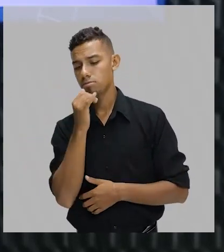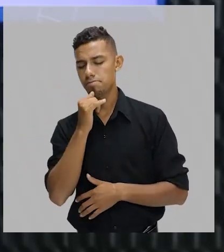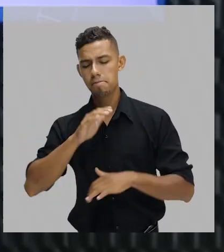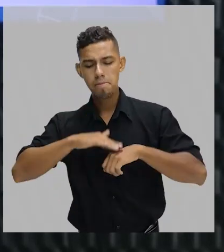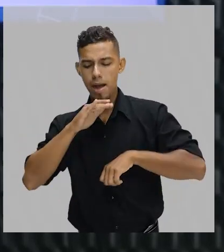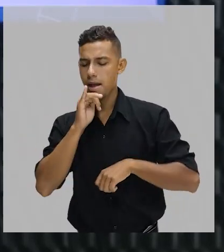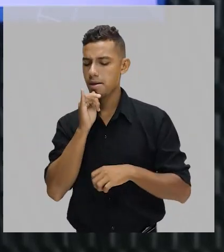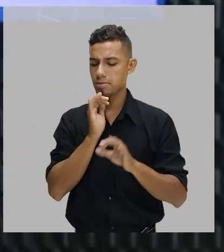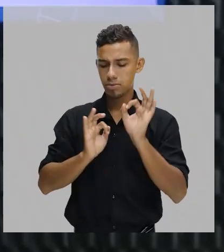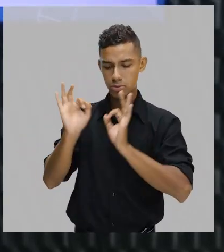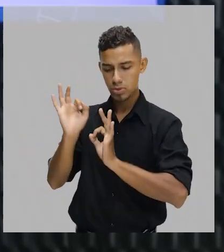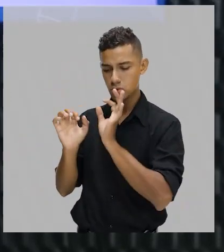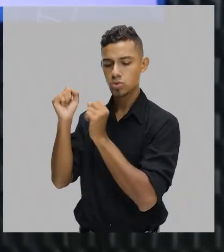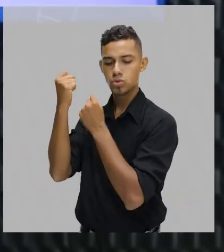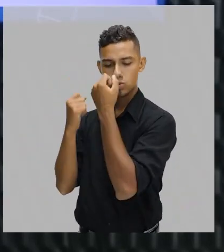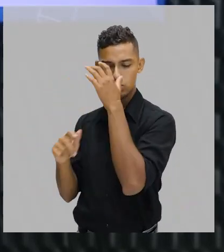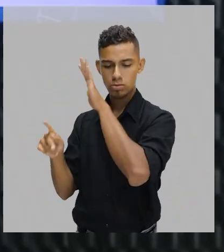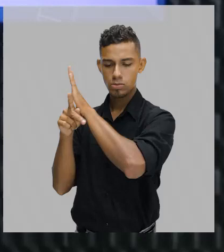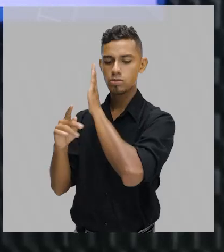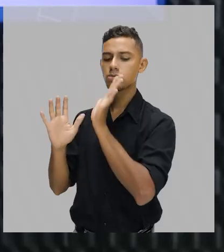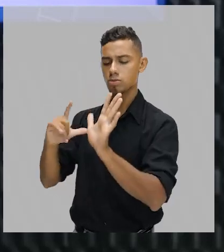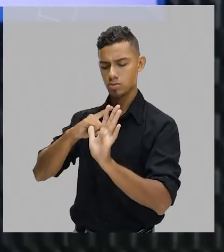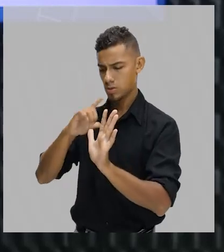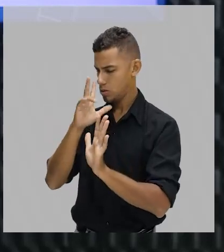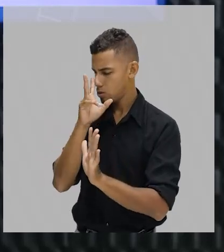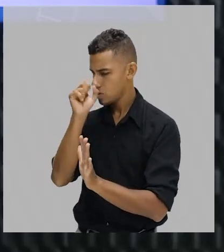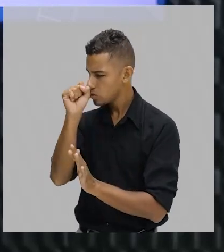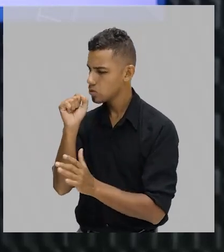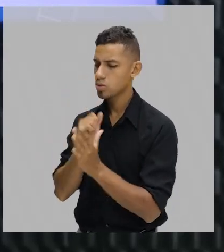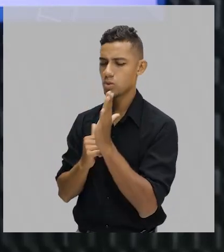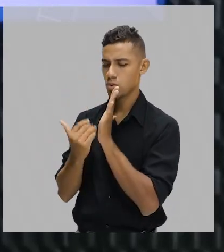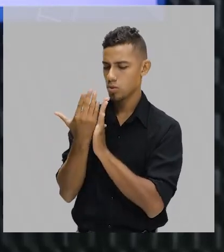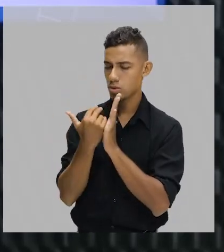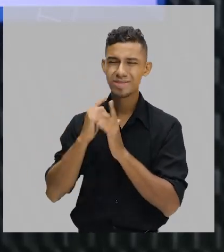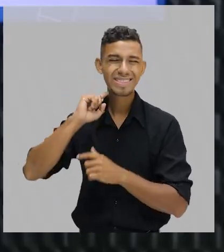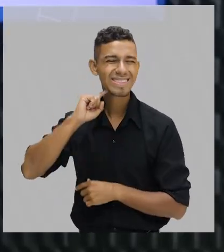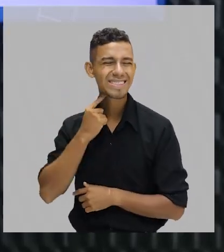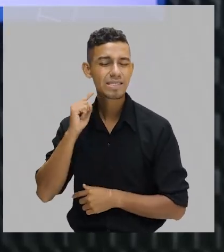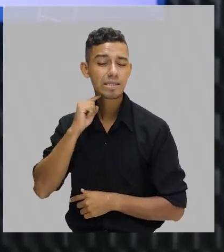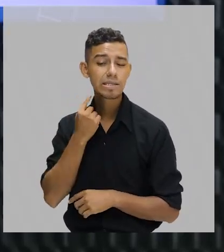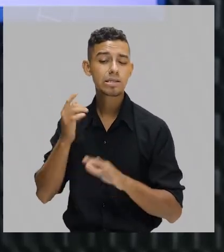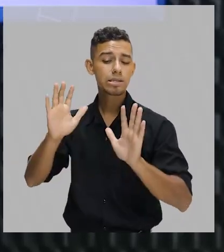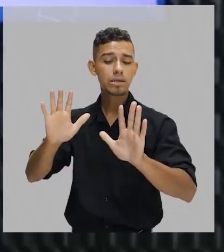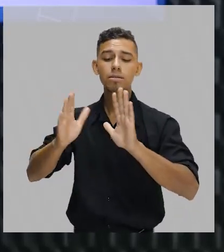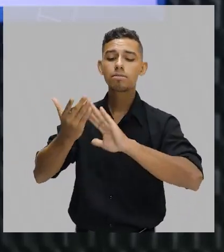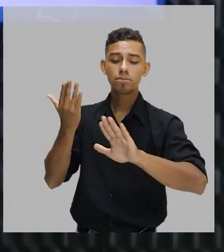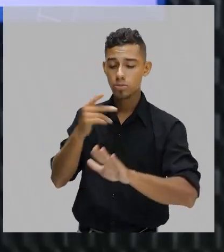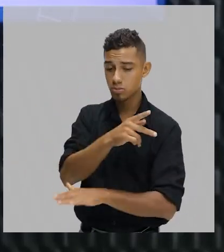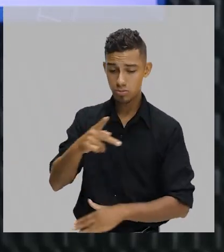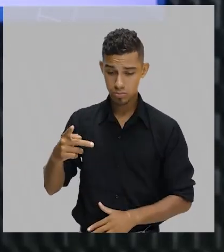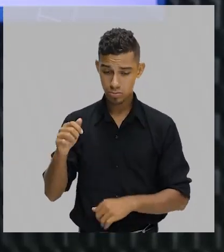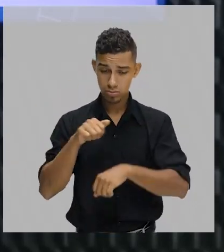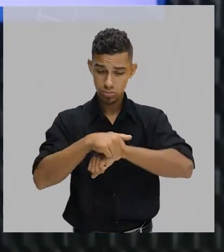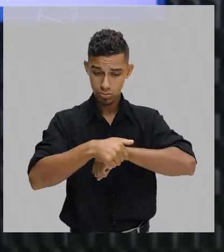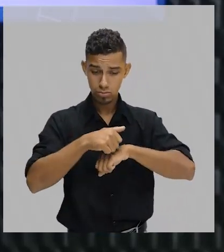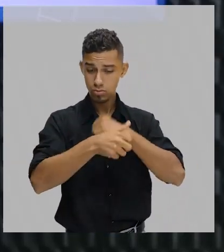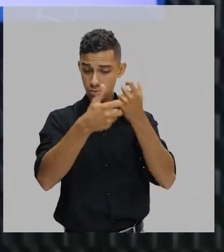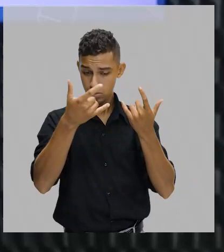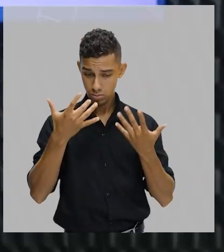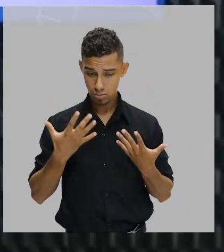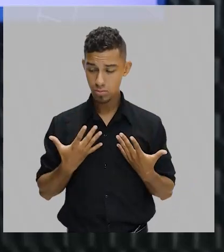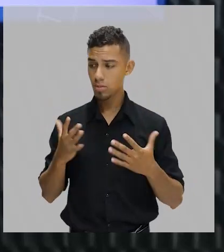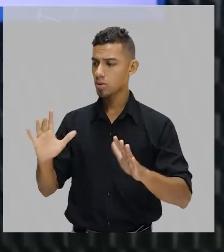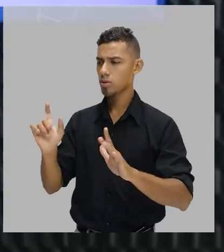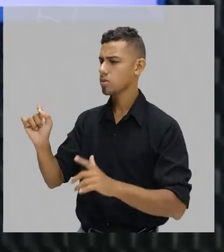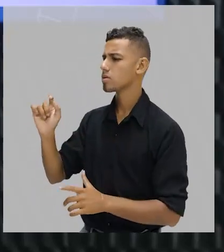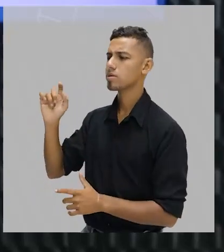refinado industrialmente, ele deixa um efeito bem esfumaçado e bem sujo Mas como dizia um professor meu da faculdade, o que